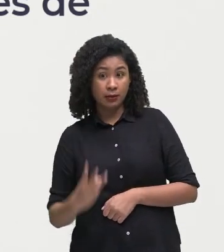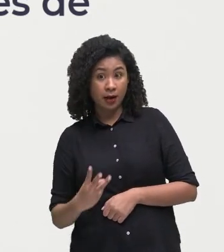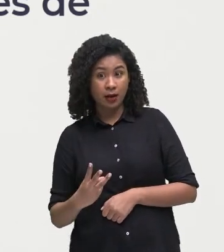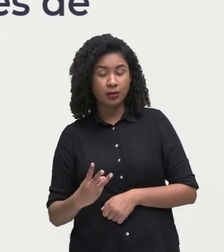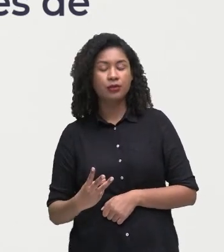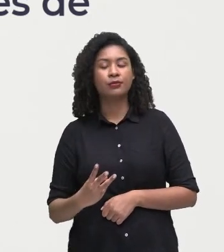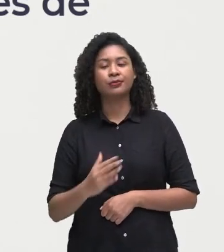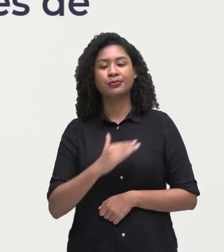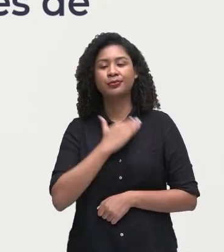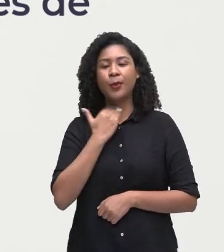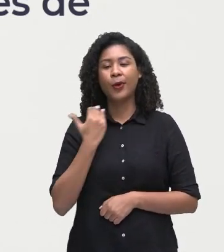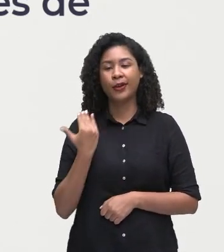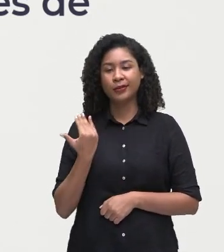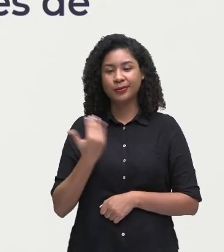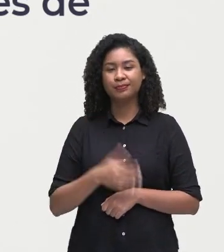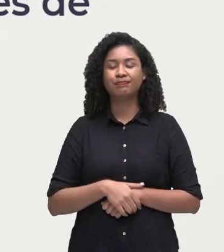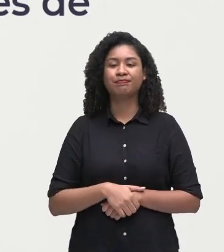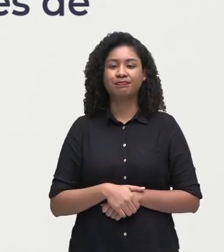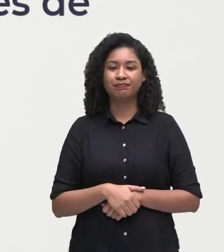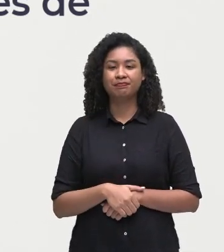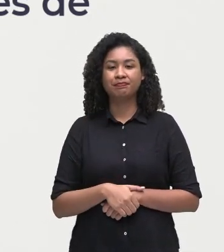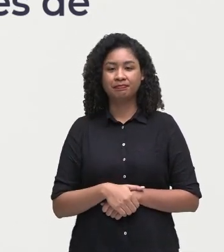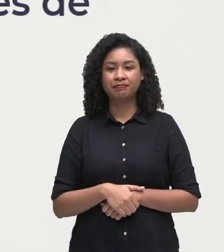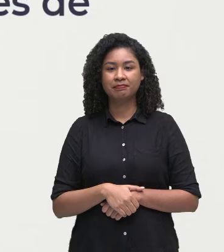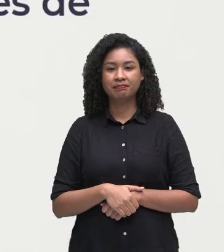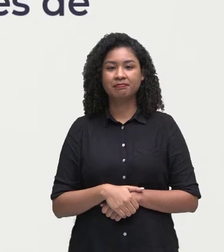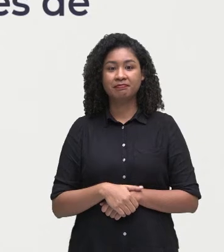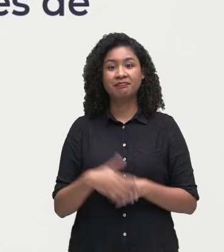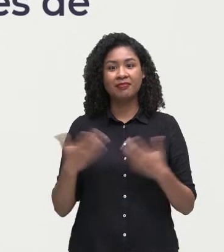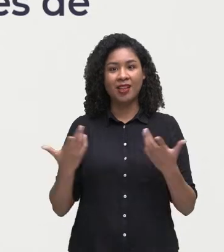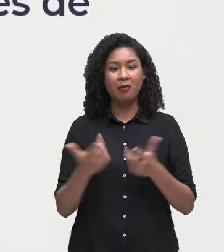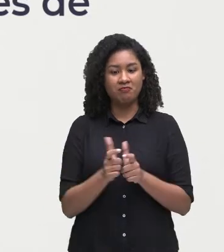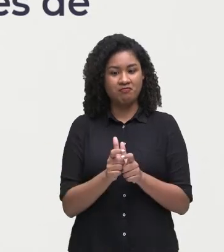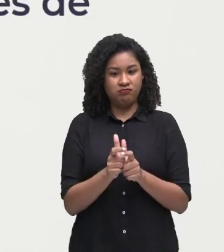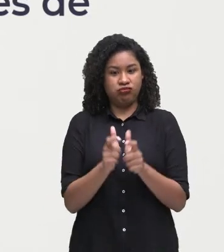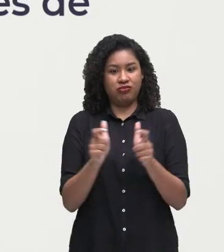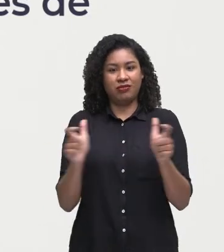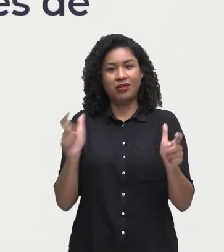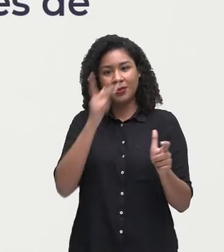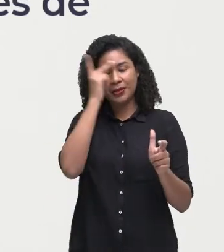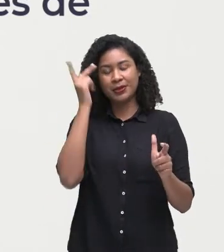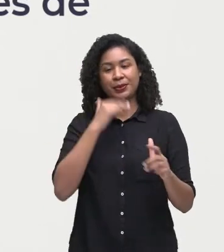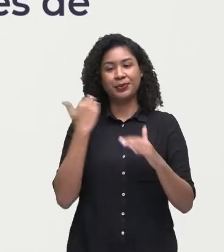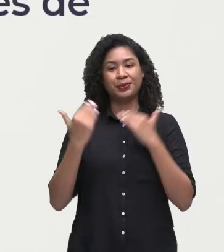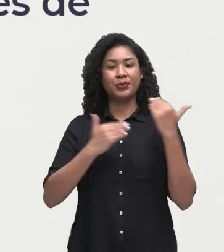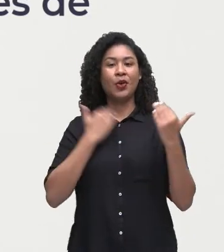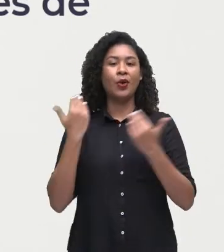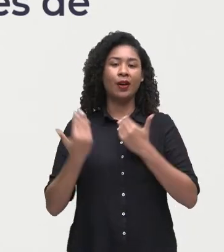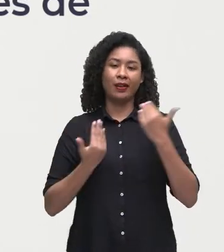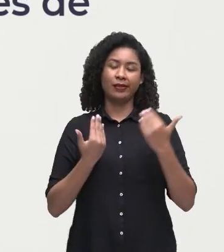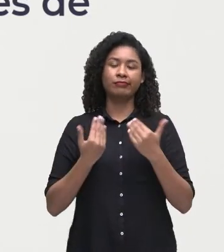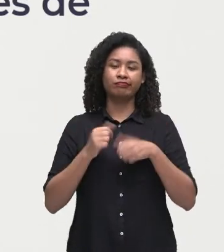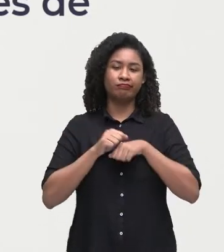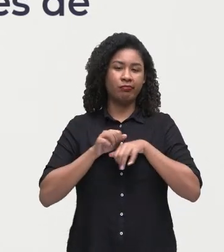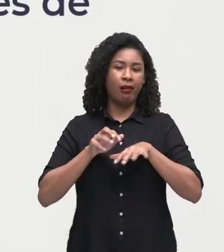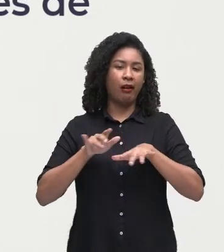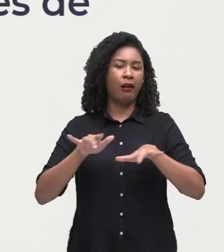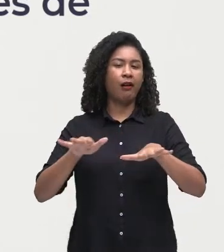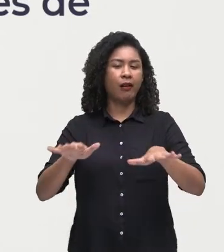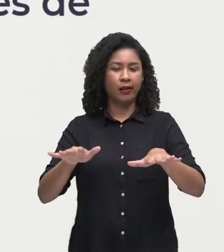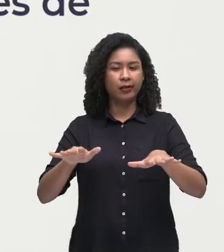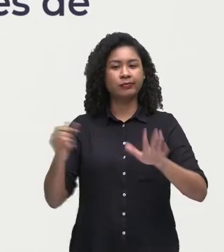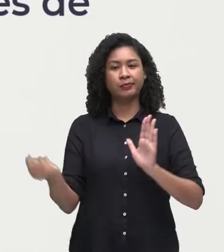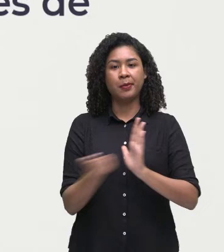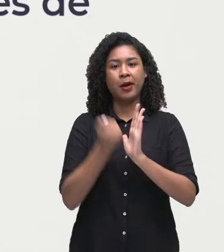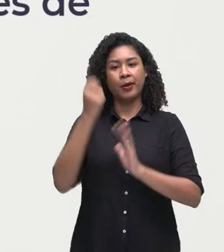gente. Muita gente faleceu, muita gente perdeu a vida nessa que é considerada uma das maiores pandemias